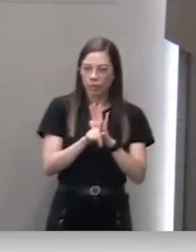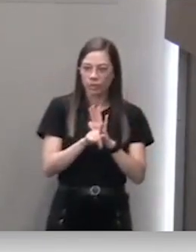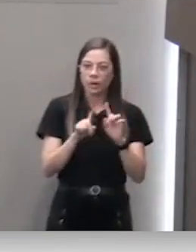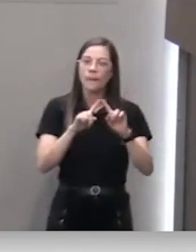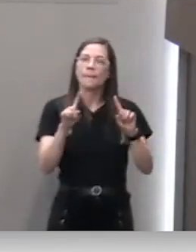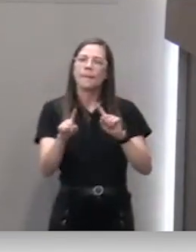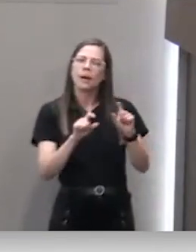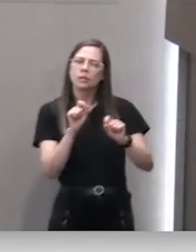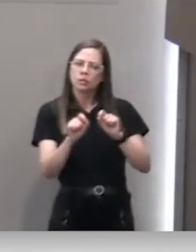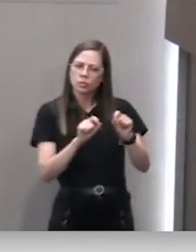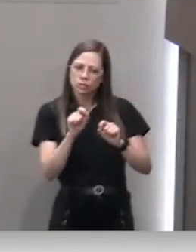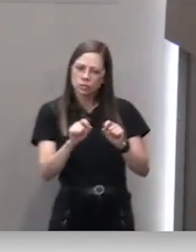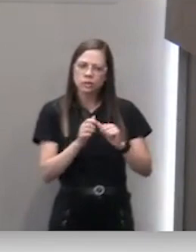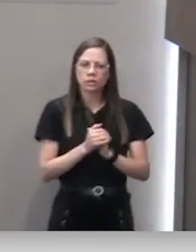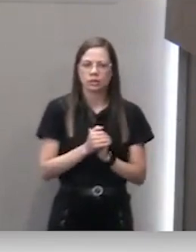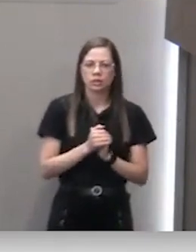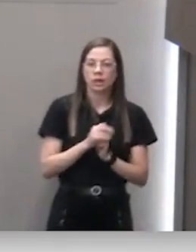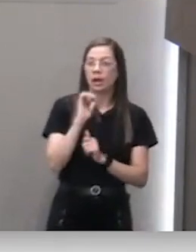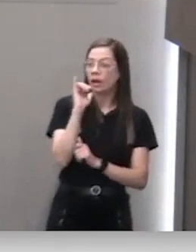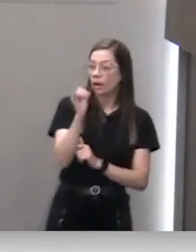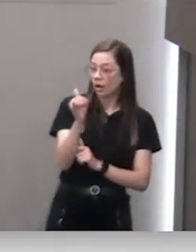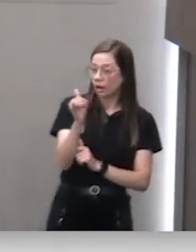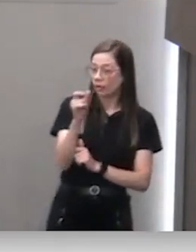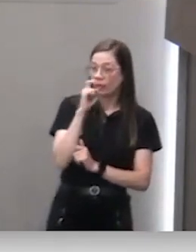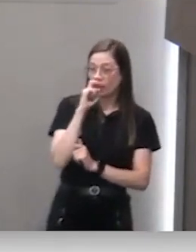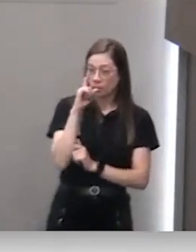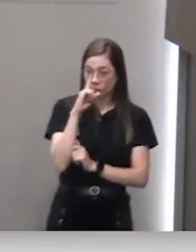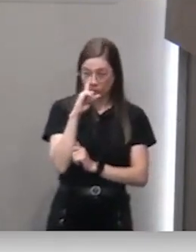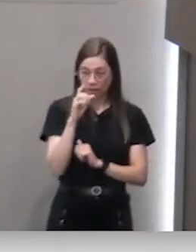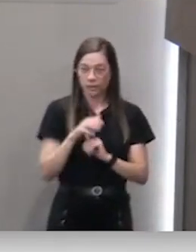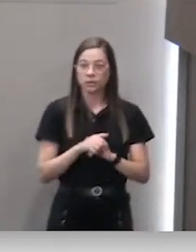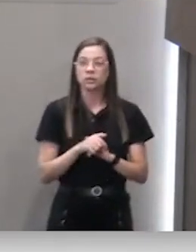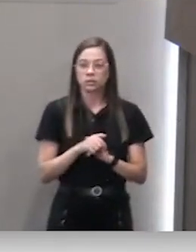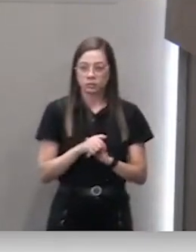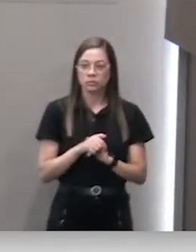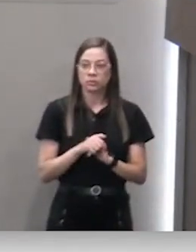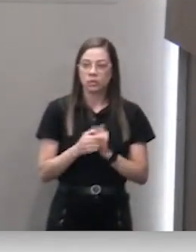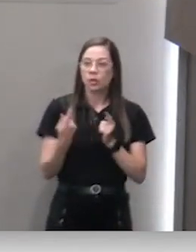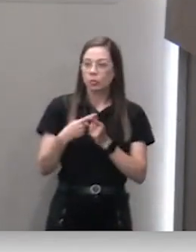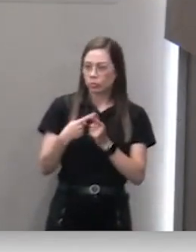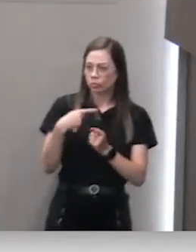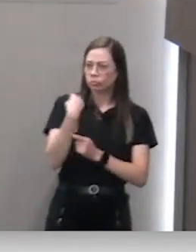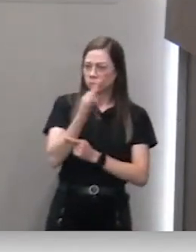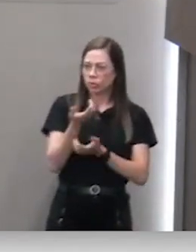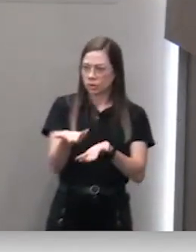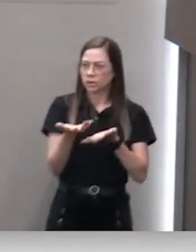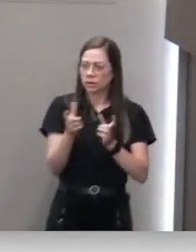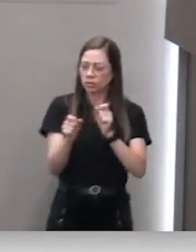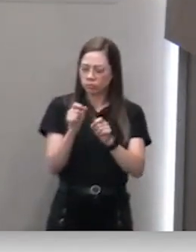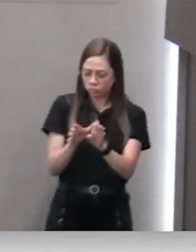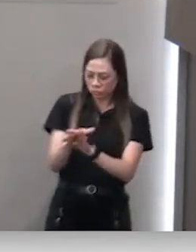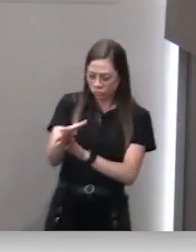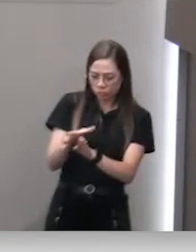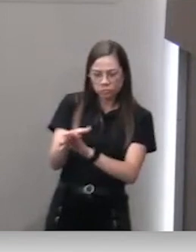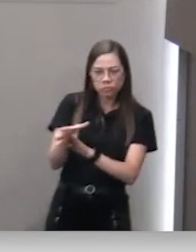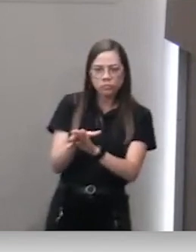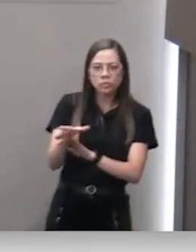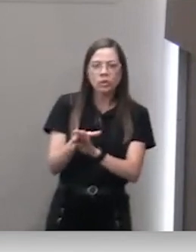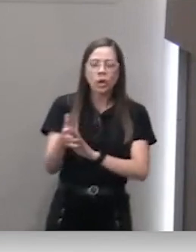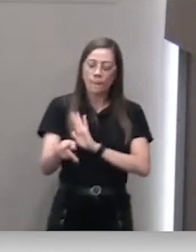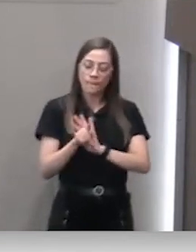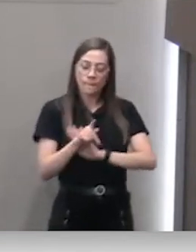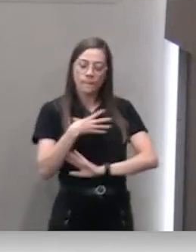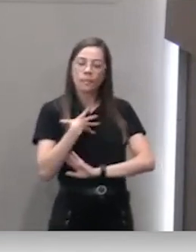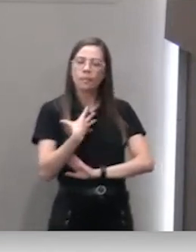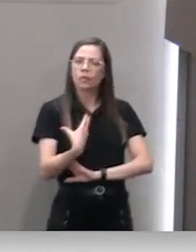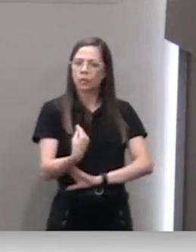matéria. Mas avise os pais. Avise os pais porque nós queremos orientar os nossos filhos. E digo